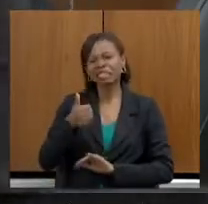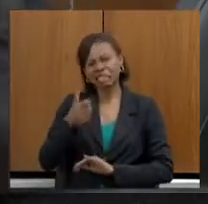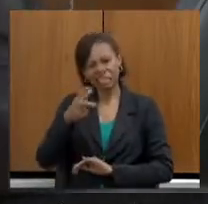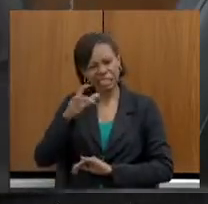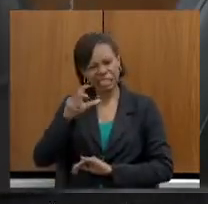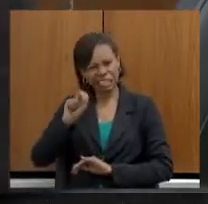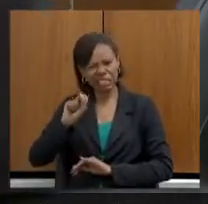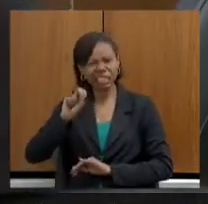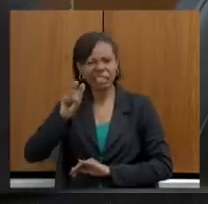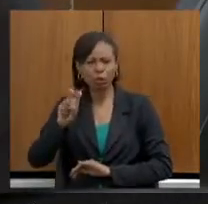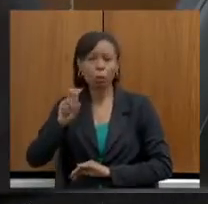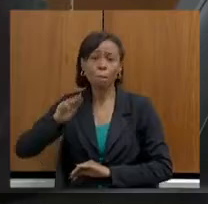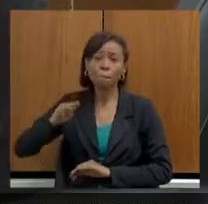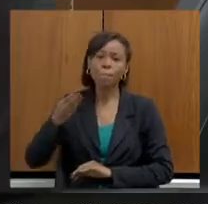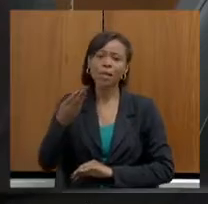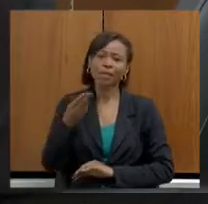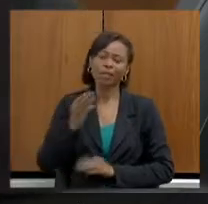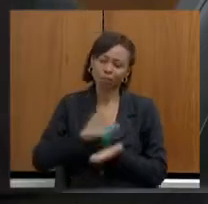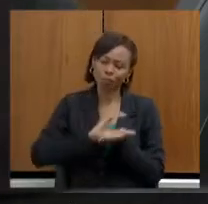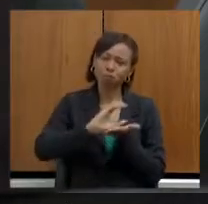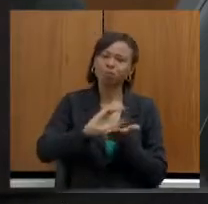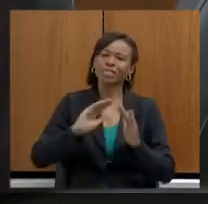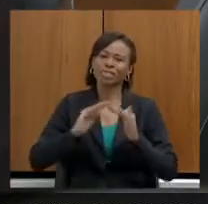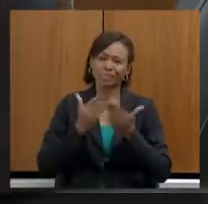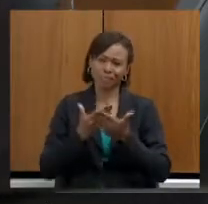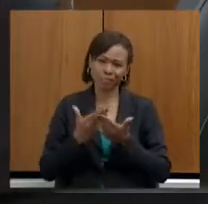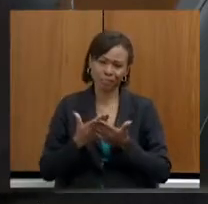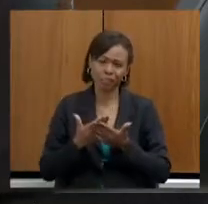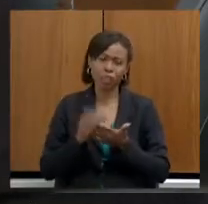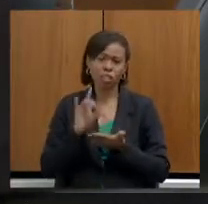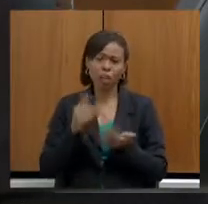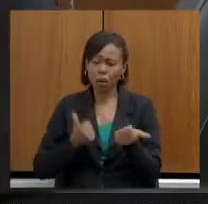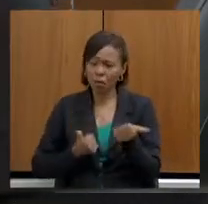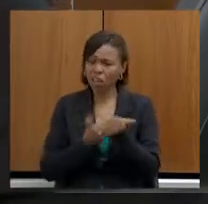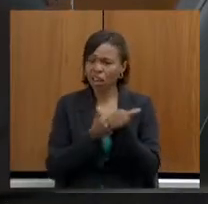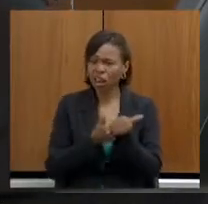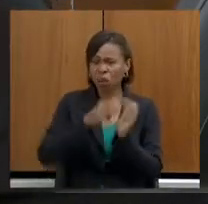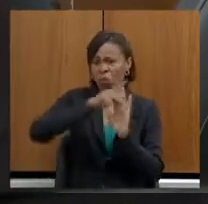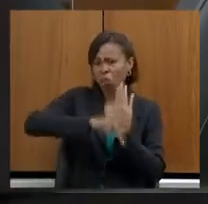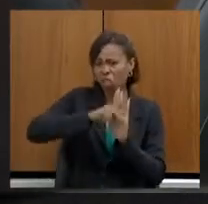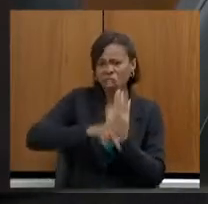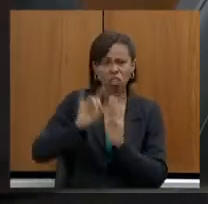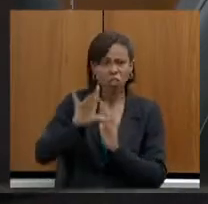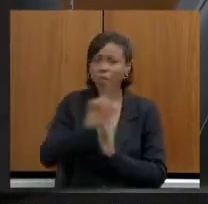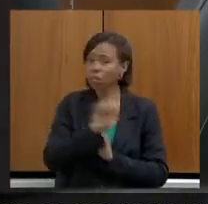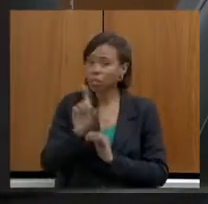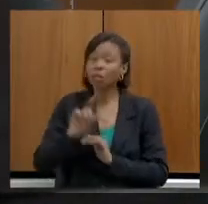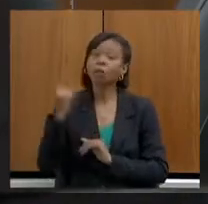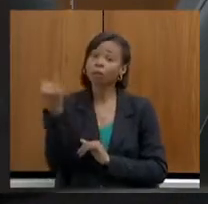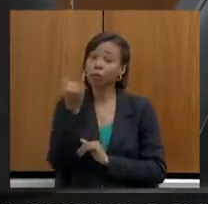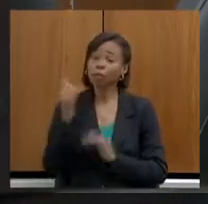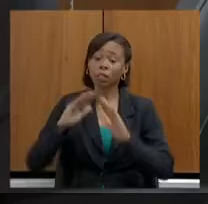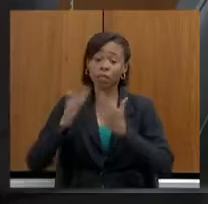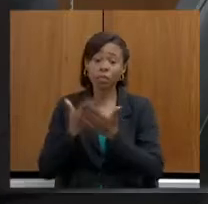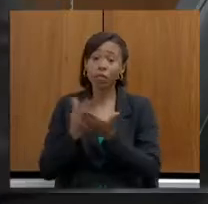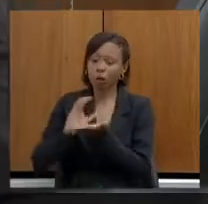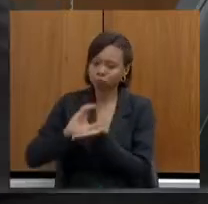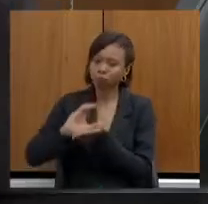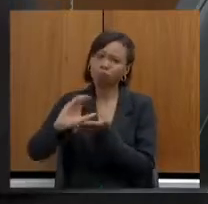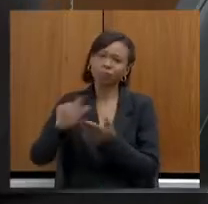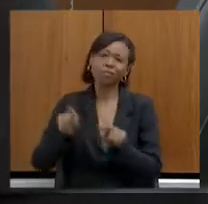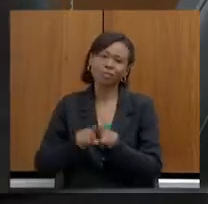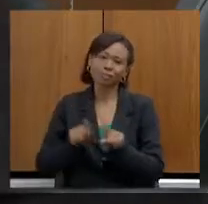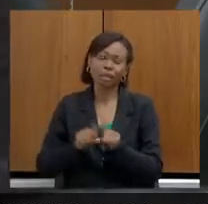para essa utilização desse recurso pelas escolas não basta só a gente apoiar com projetos né deputado mas é importante que as escolas têm esses recursos